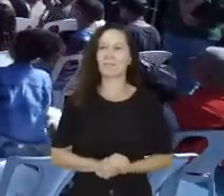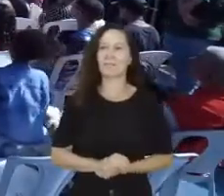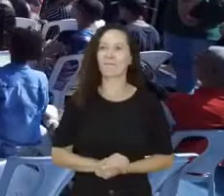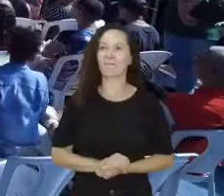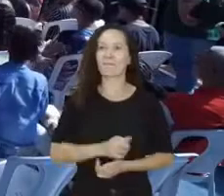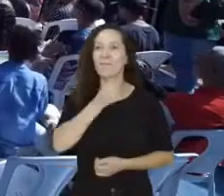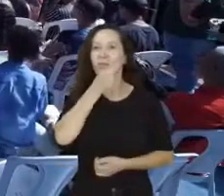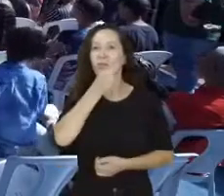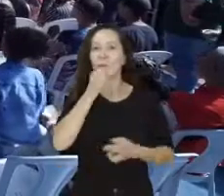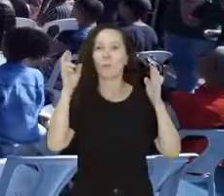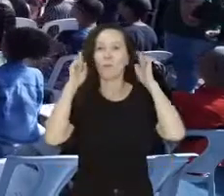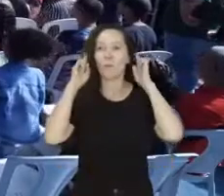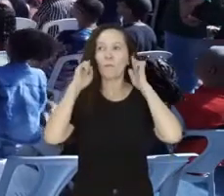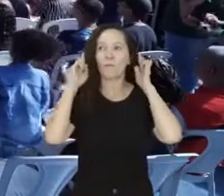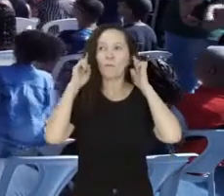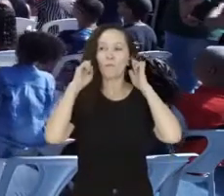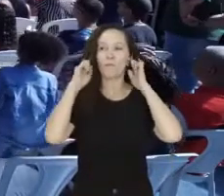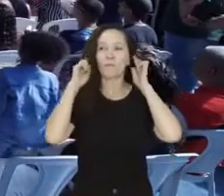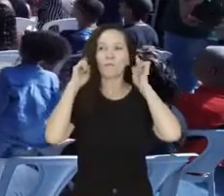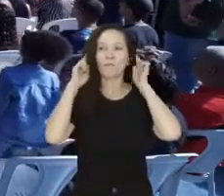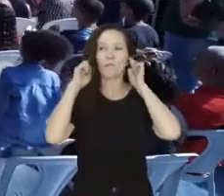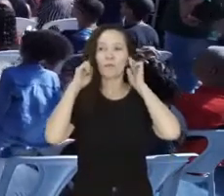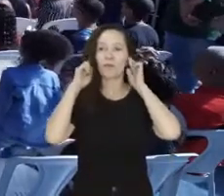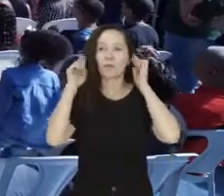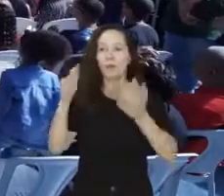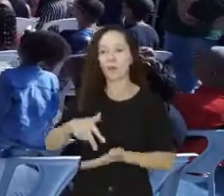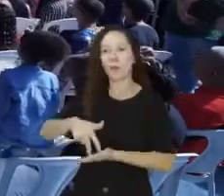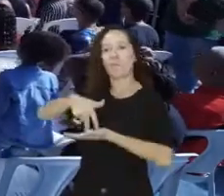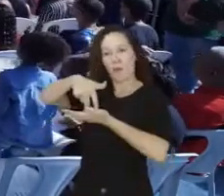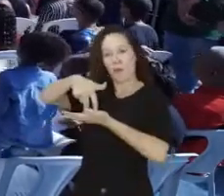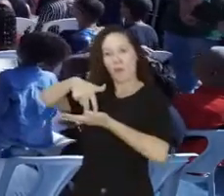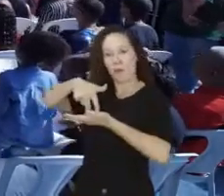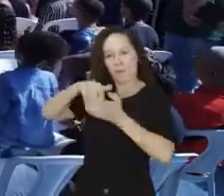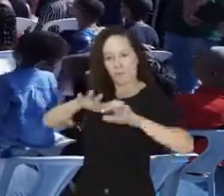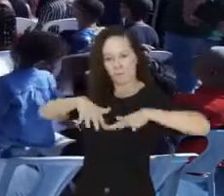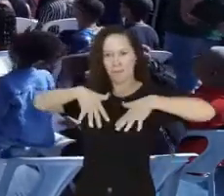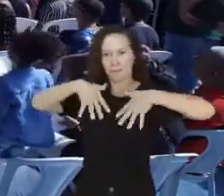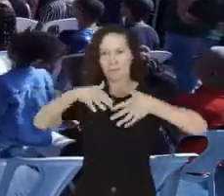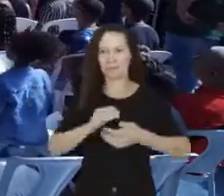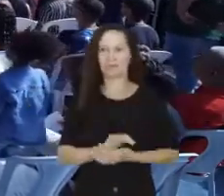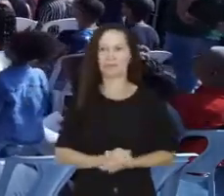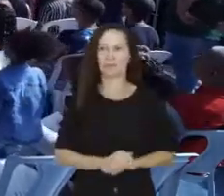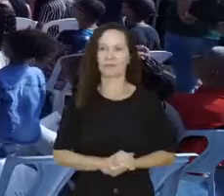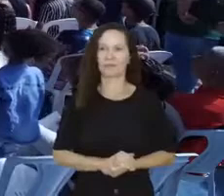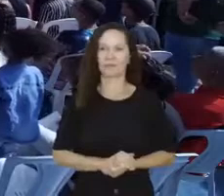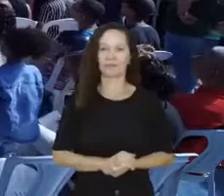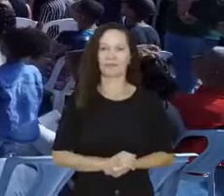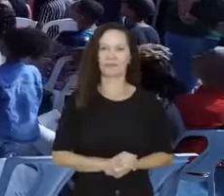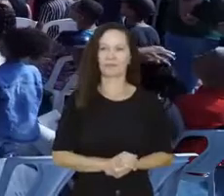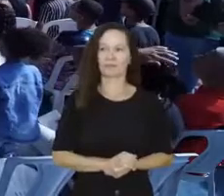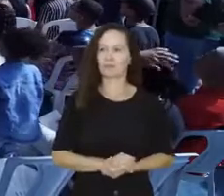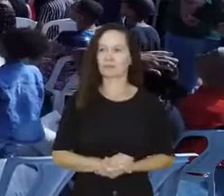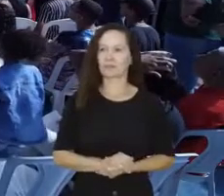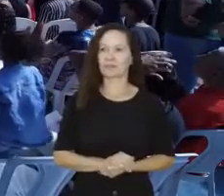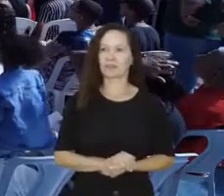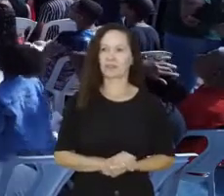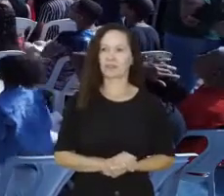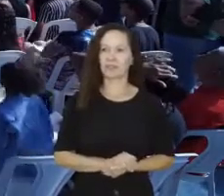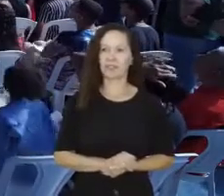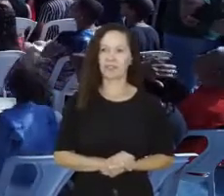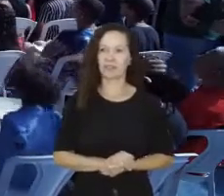Vem pro palco, Mariana, vem pro palco. Aqui, vou passar a palavra para ela, tá? Fica à vontade. Bom